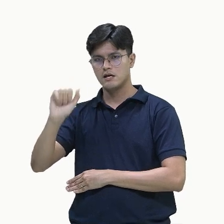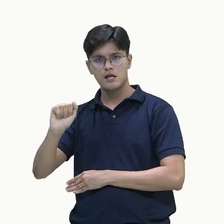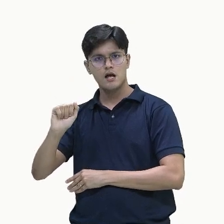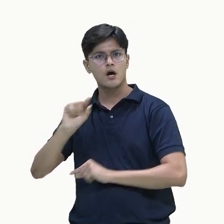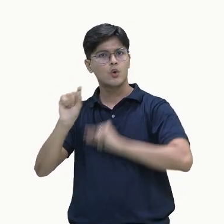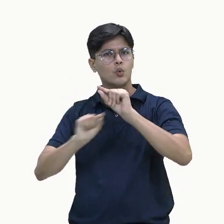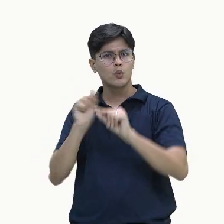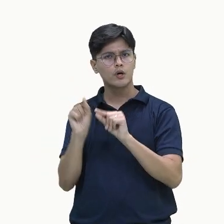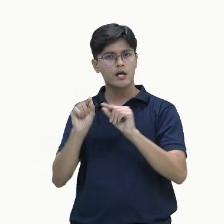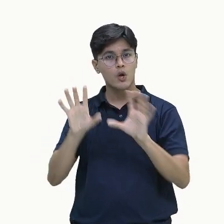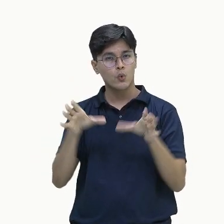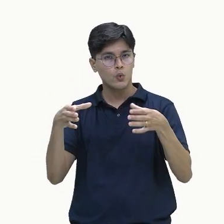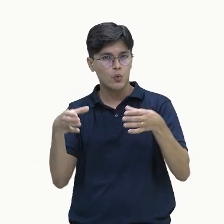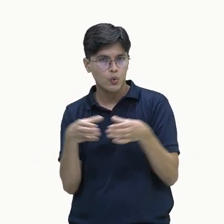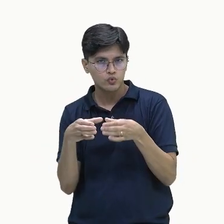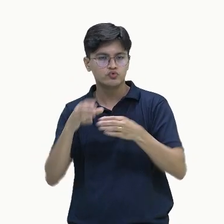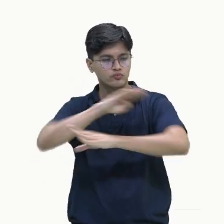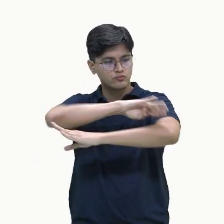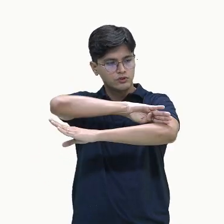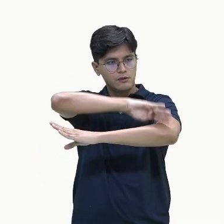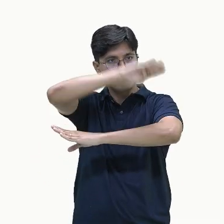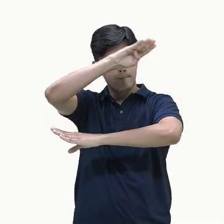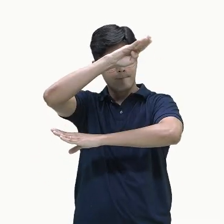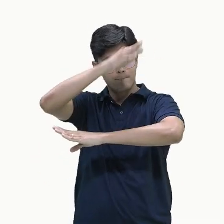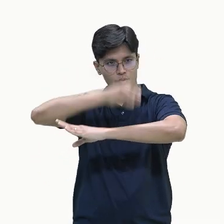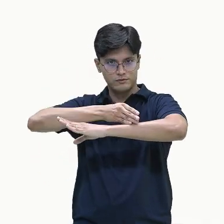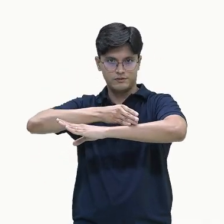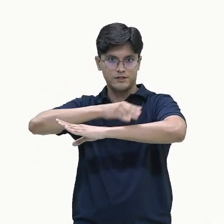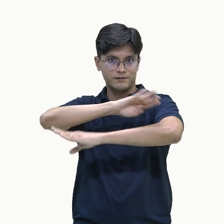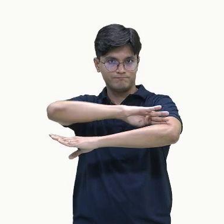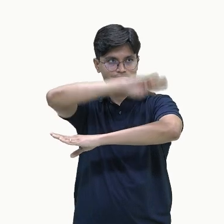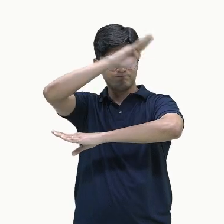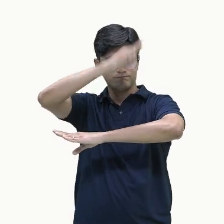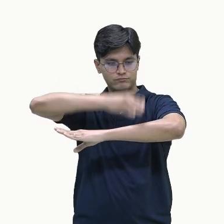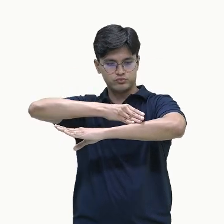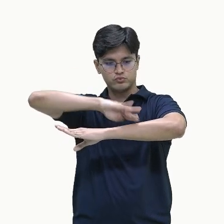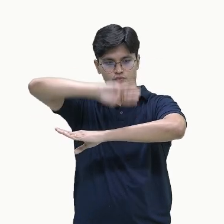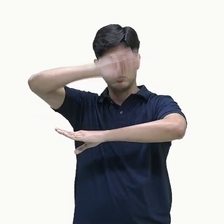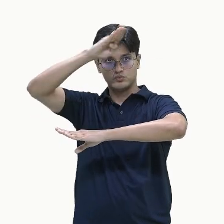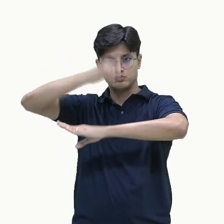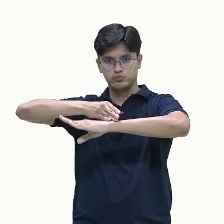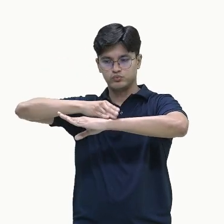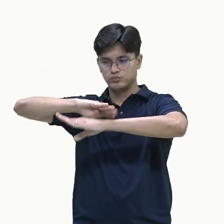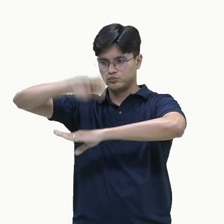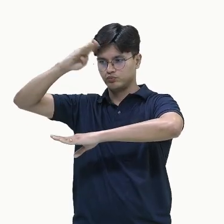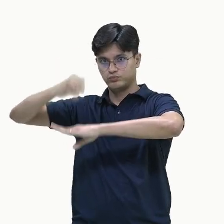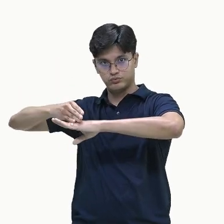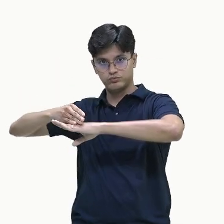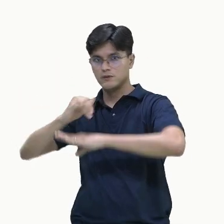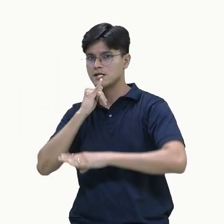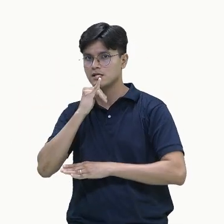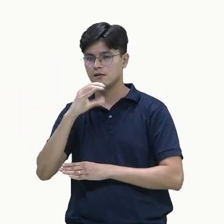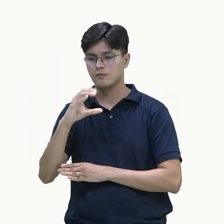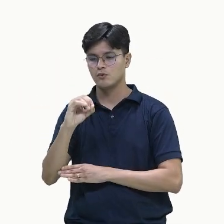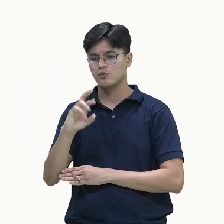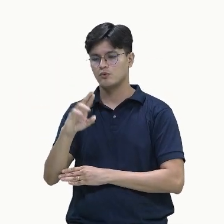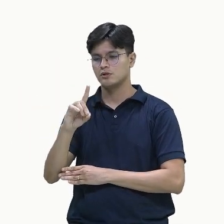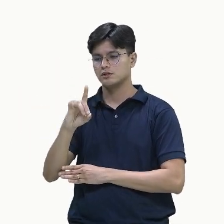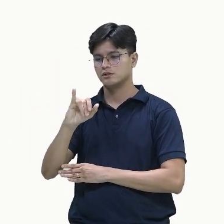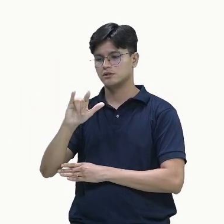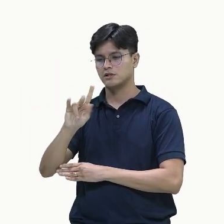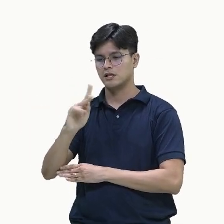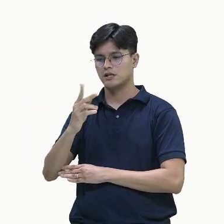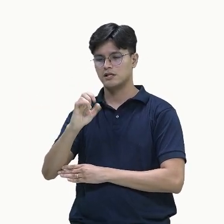né? Elevadas ou muito altas, como foi colocado aqui. Um exemplo disso, a Cordilheira dos Andes. Vocês já ouviram